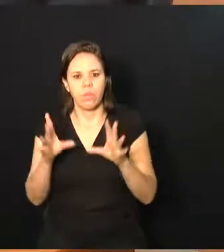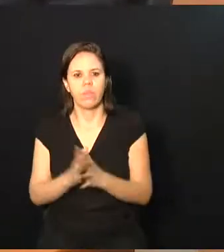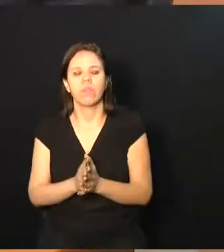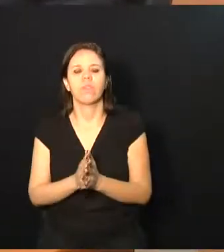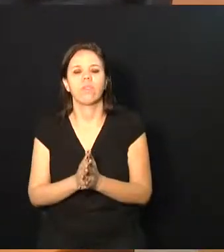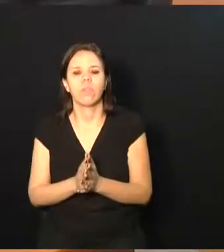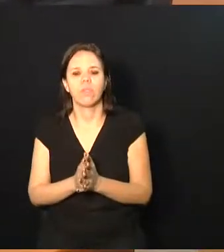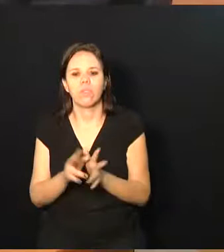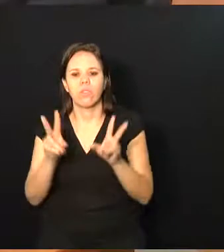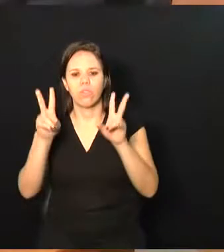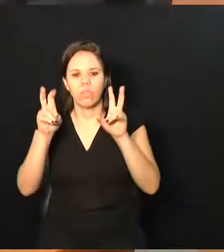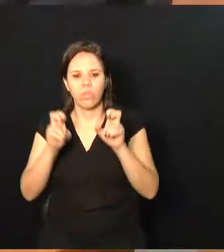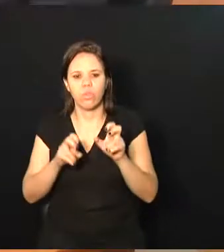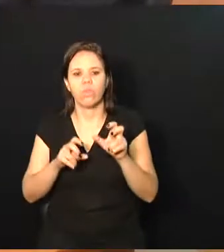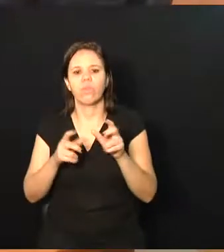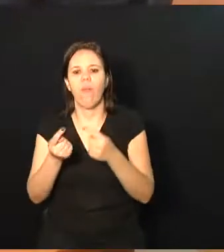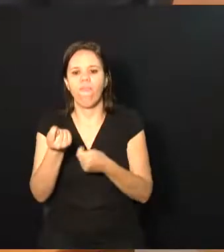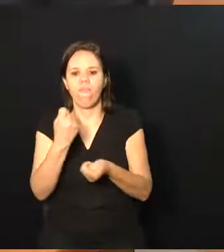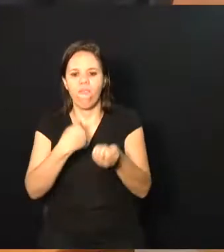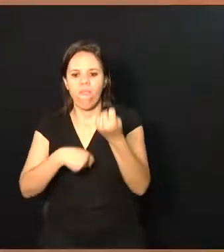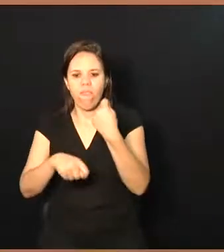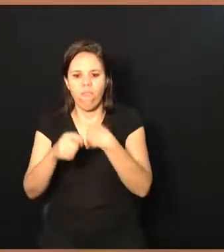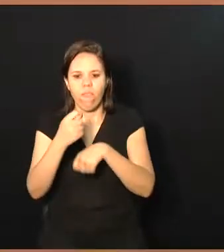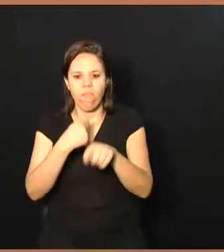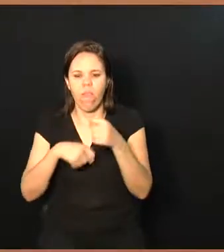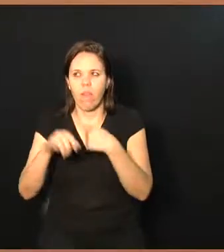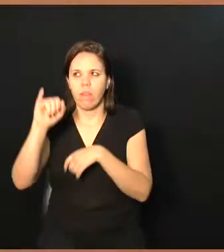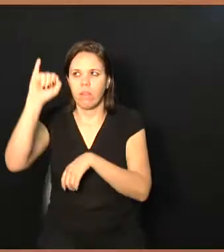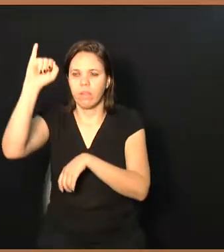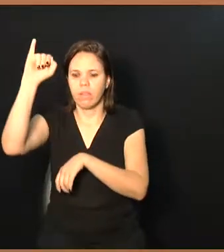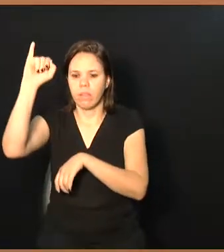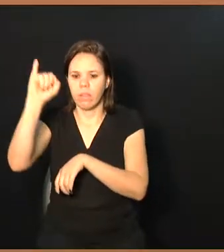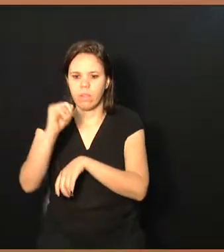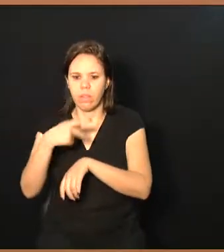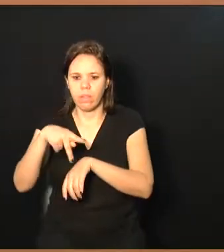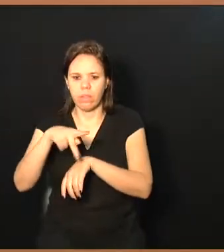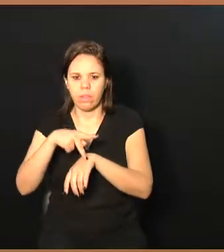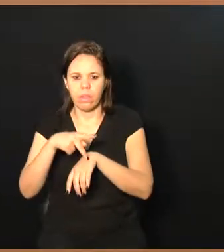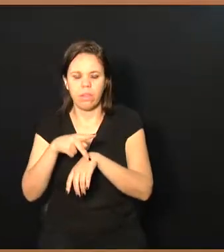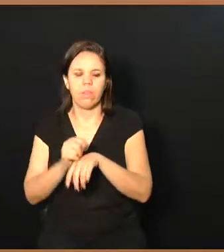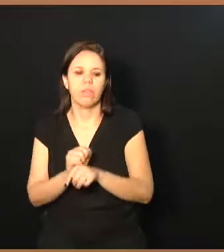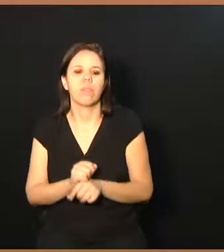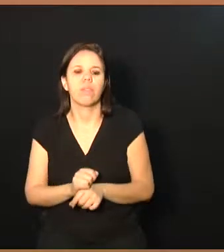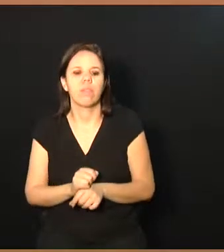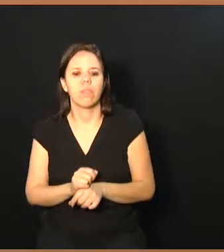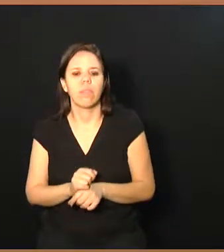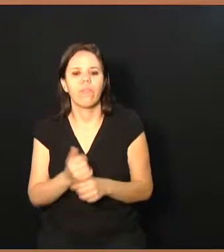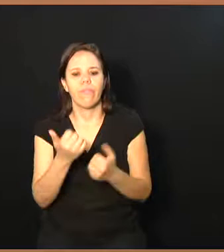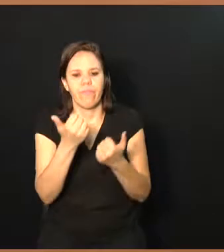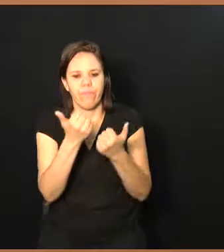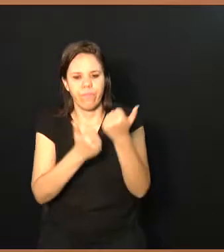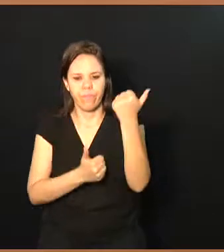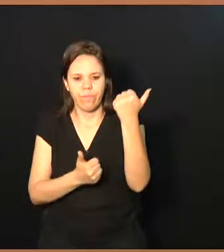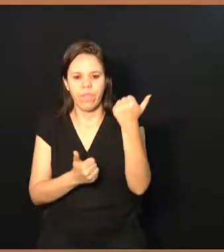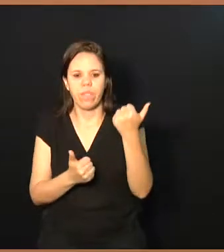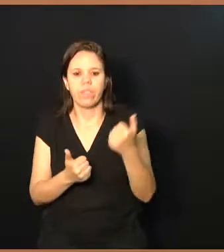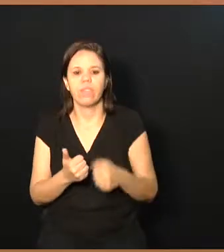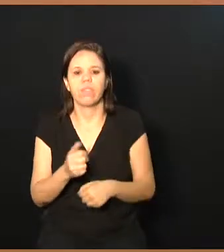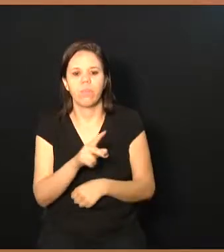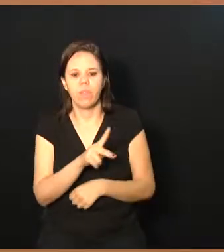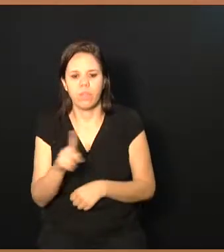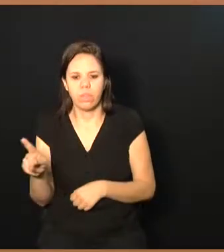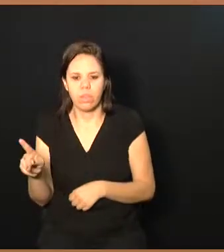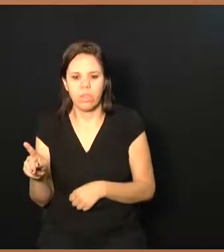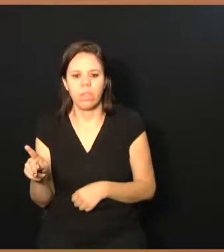Internacionais. De plano, agradeço a presença do Elson Isayama, vice-presidente do Sindicato dos Despachantes